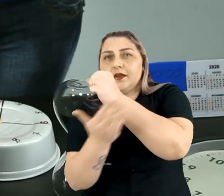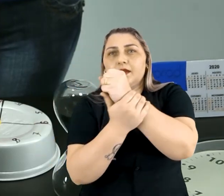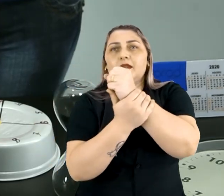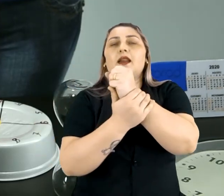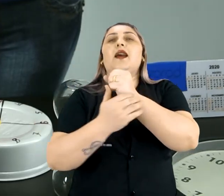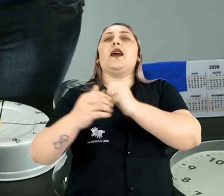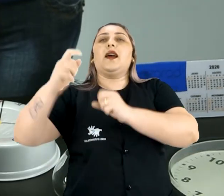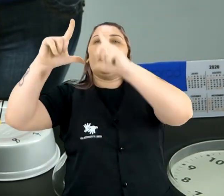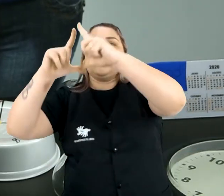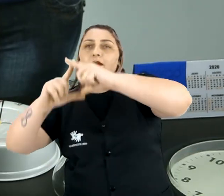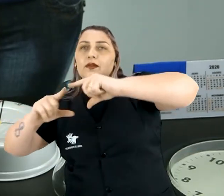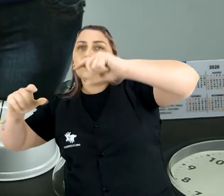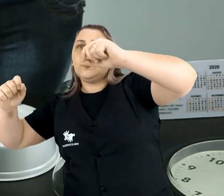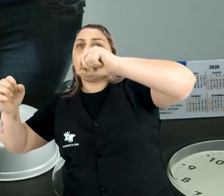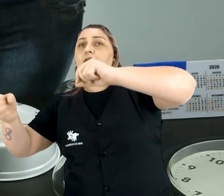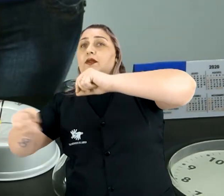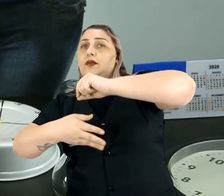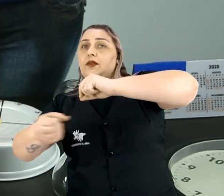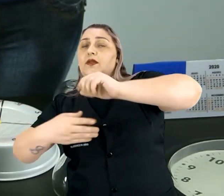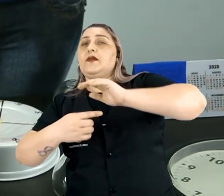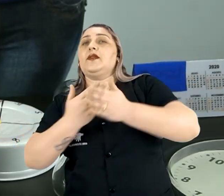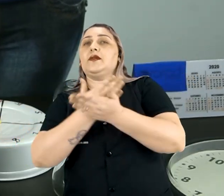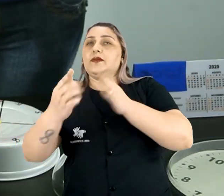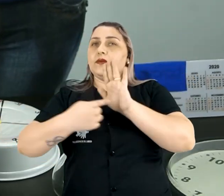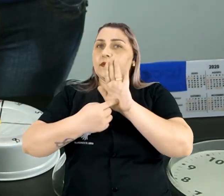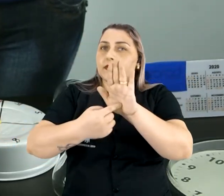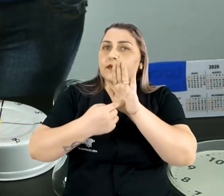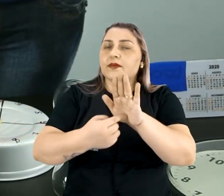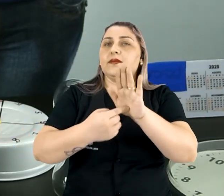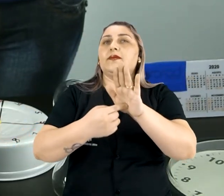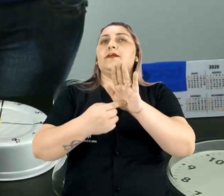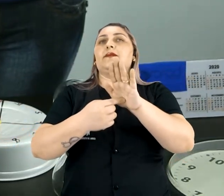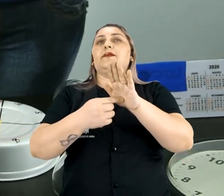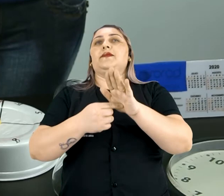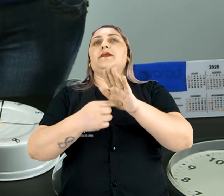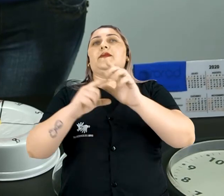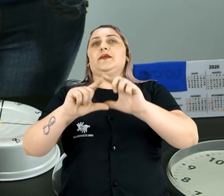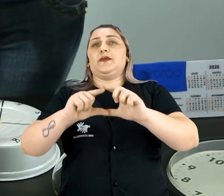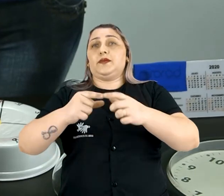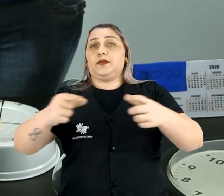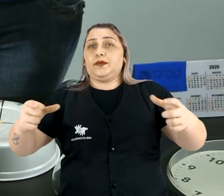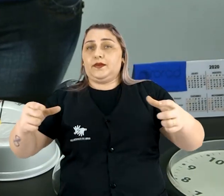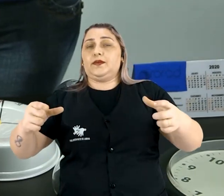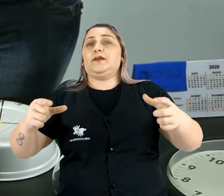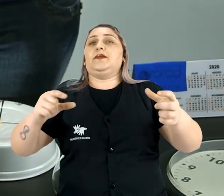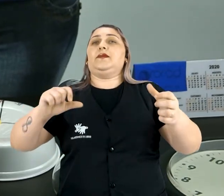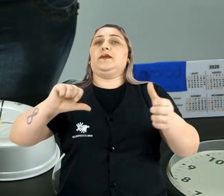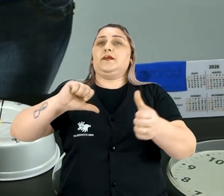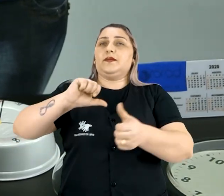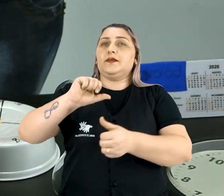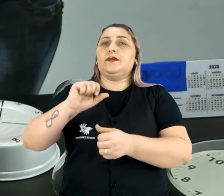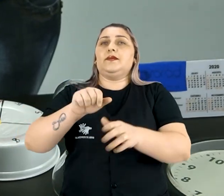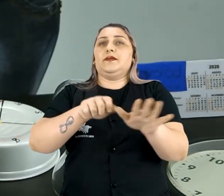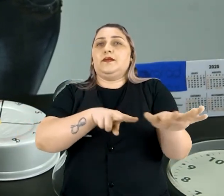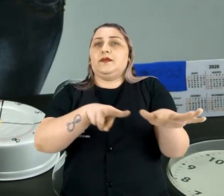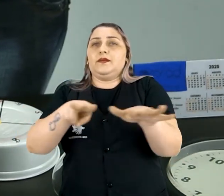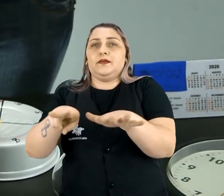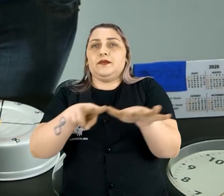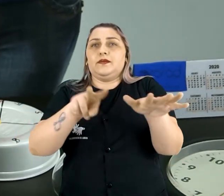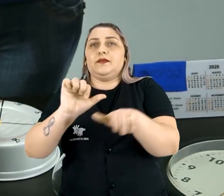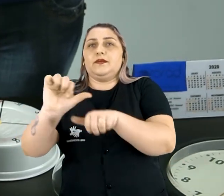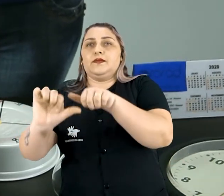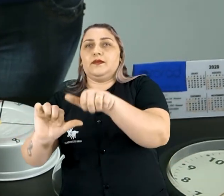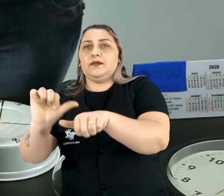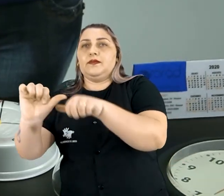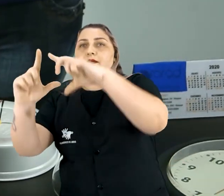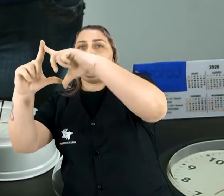nova. Depois ela começa a aparecer, aí é crescente. E assim vai de semana em semana, a Lua